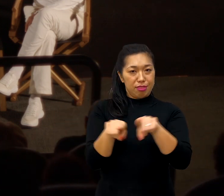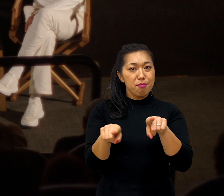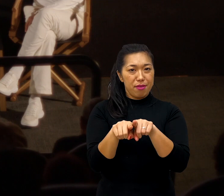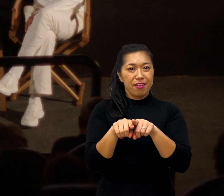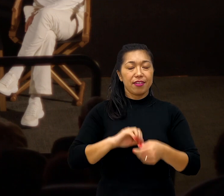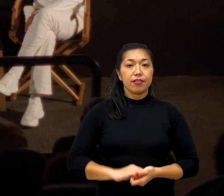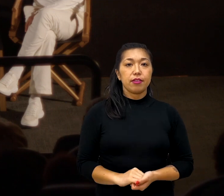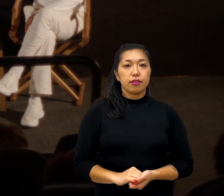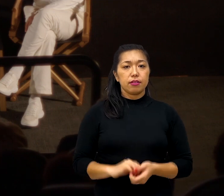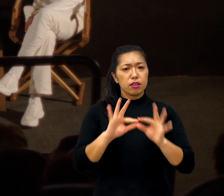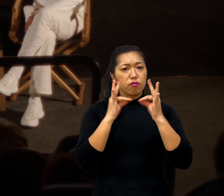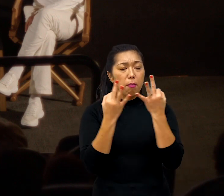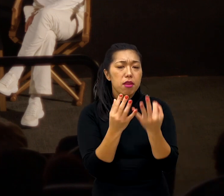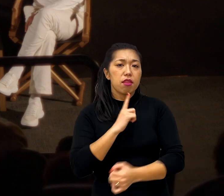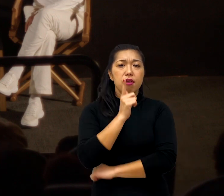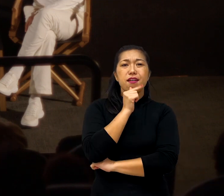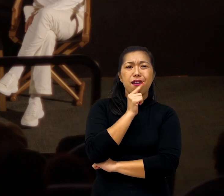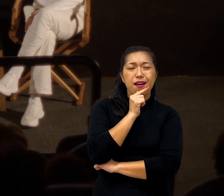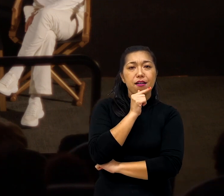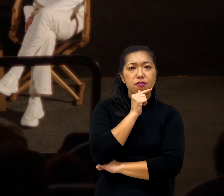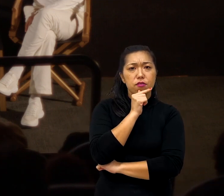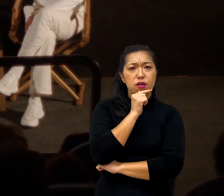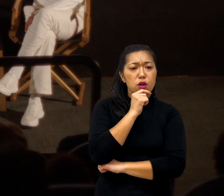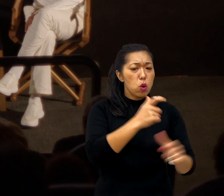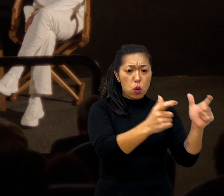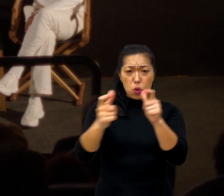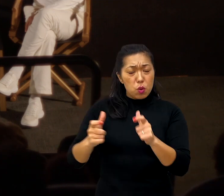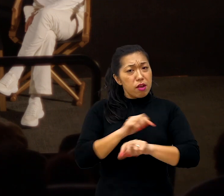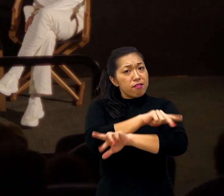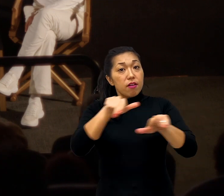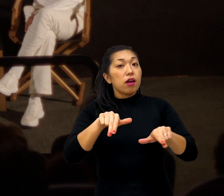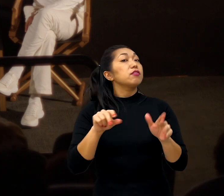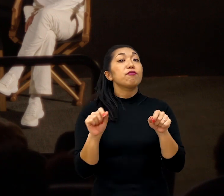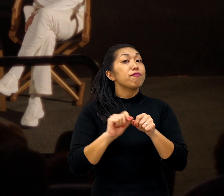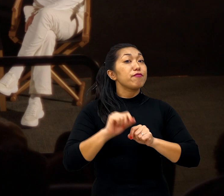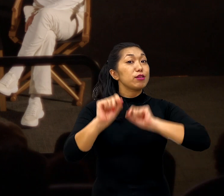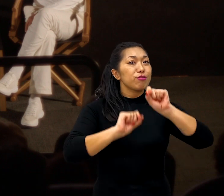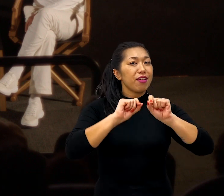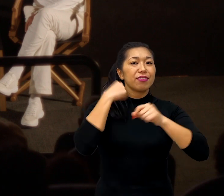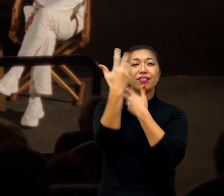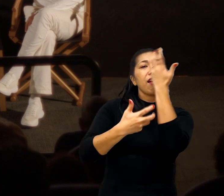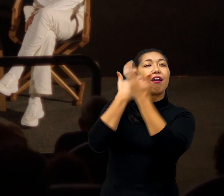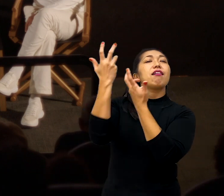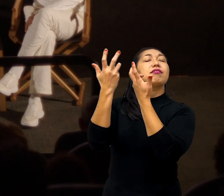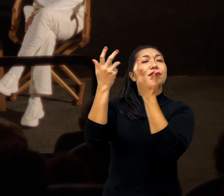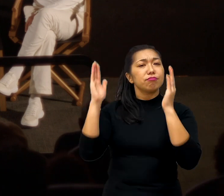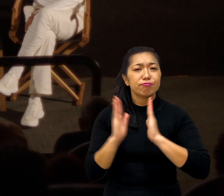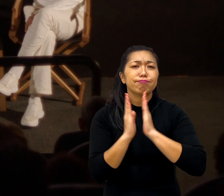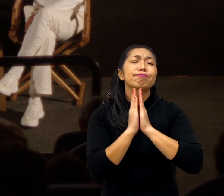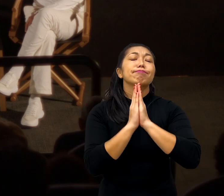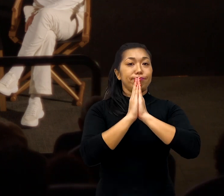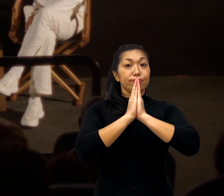família está com a água em todos os lugares, o que eles fazem? Eles cantam. O que eles fazem? Eles louvam, eles